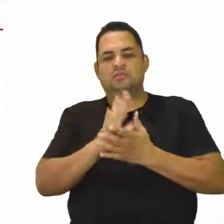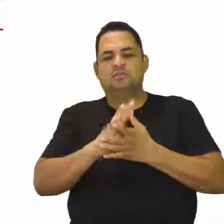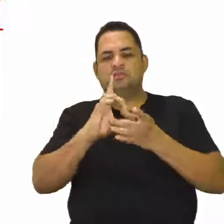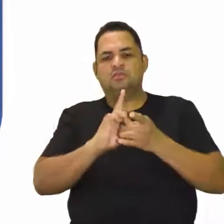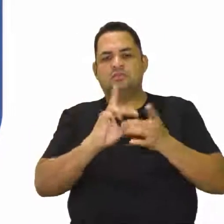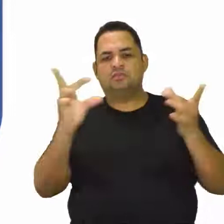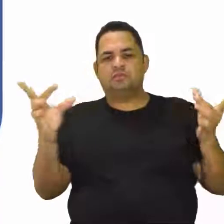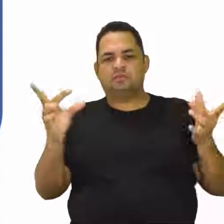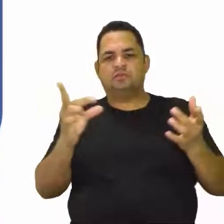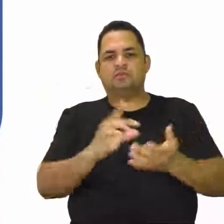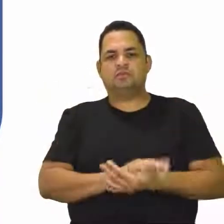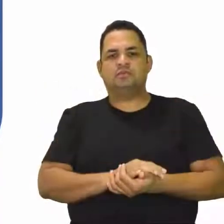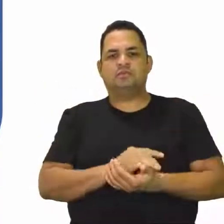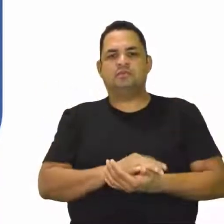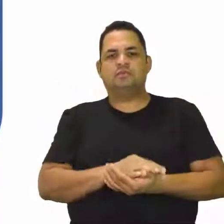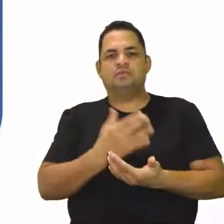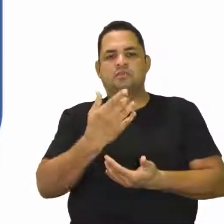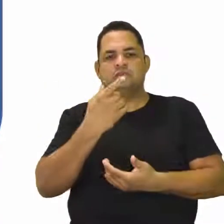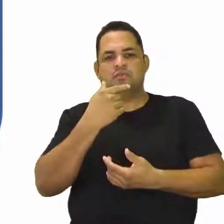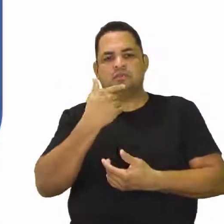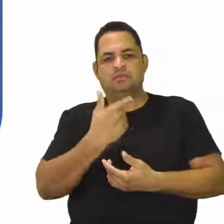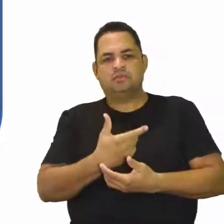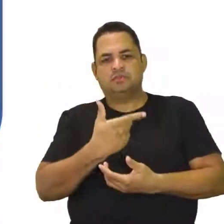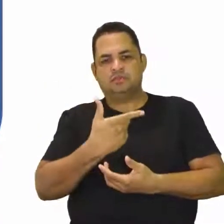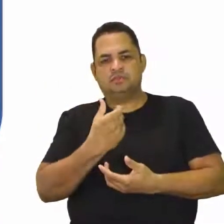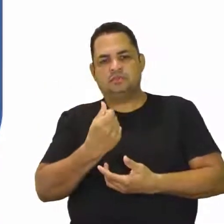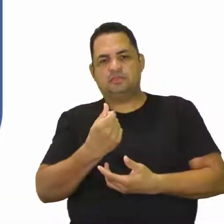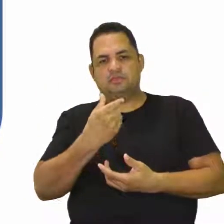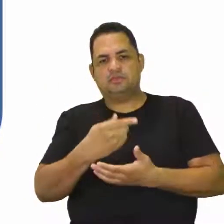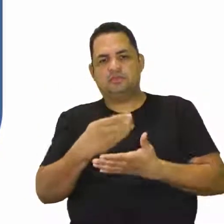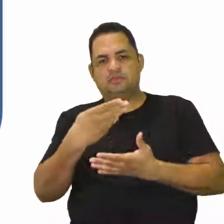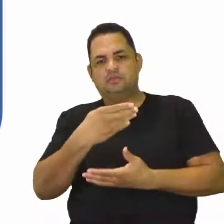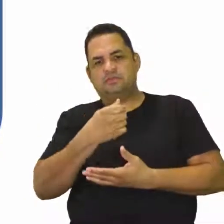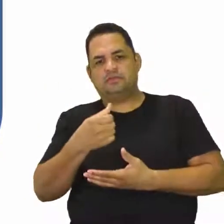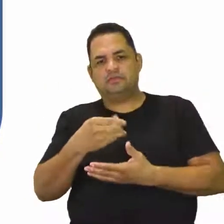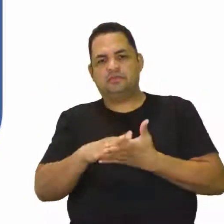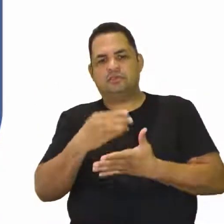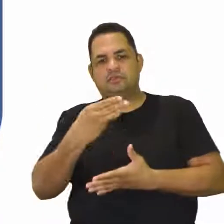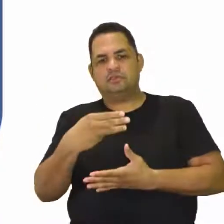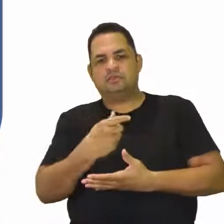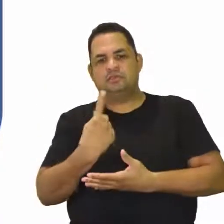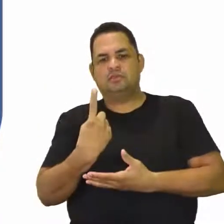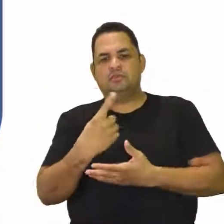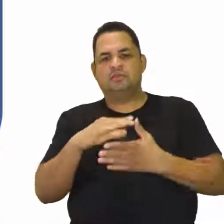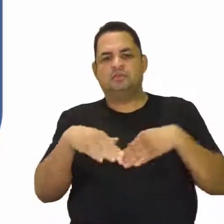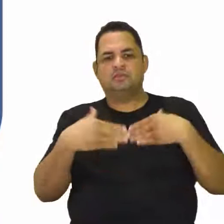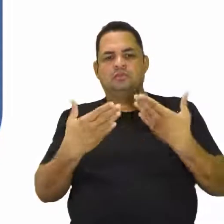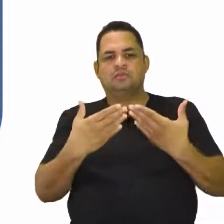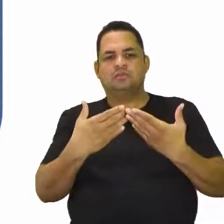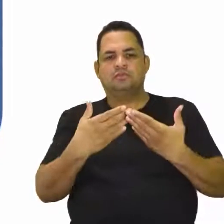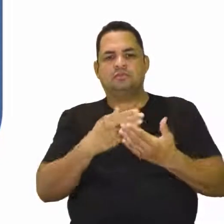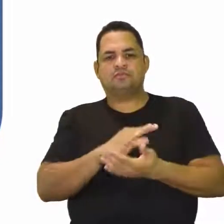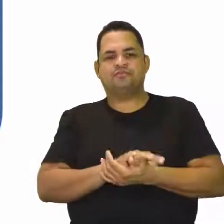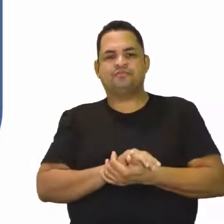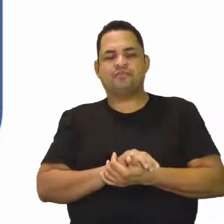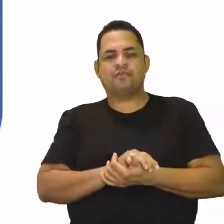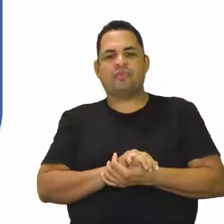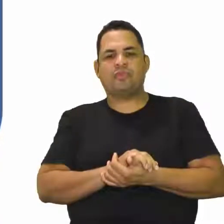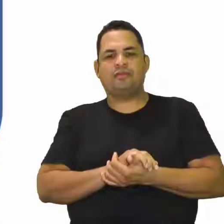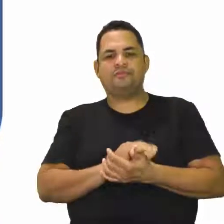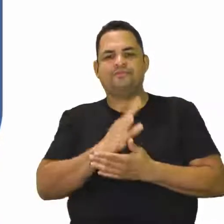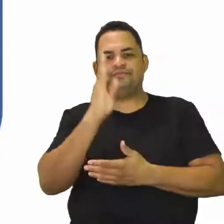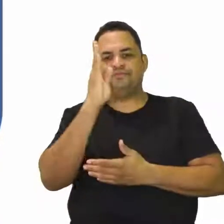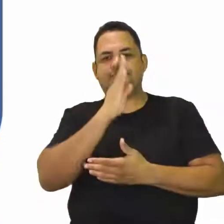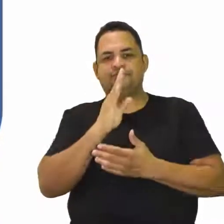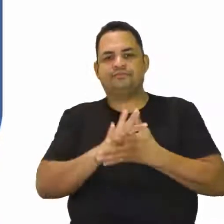a 26, 27, 28, 29, 30 e 31. Aí o Brasil Democrático 1 e o Brasil